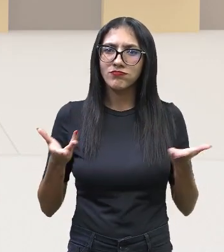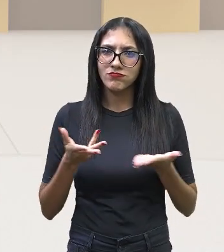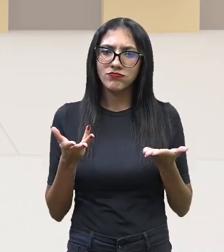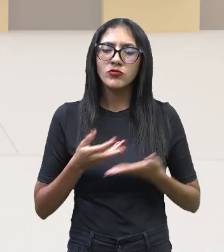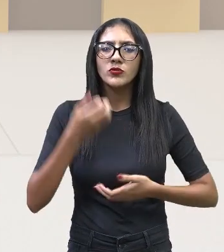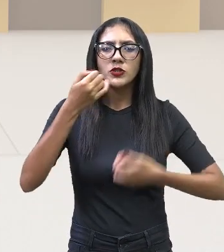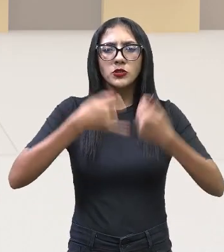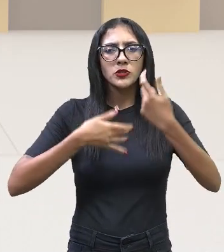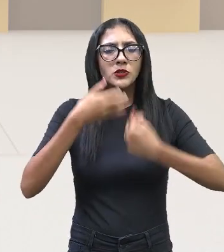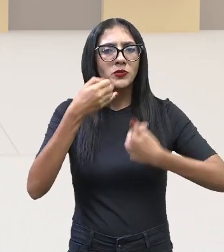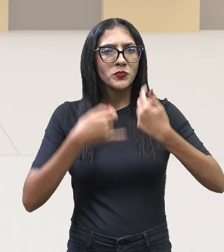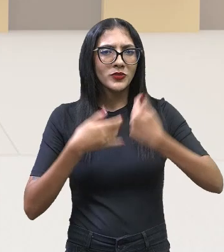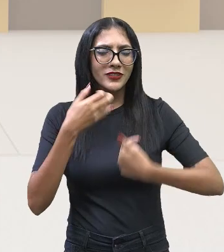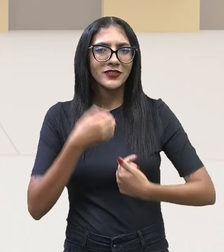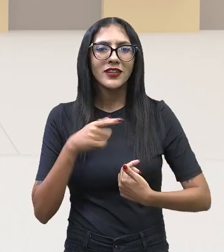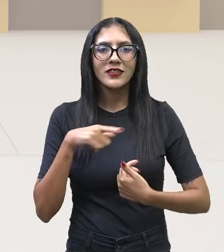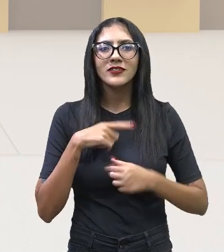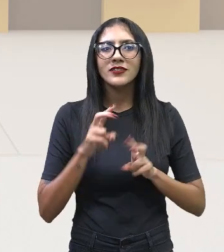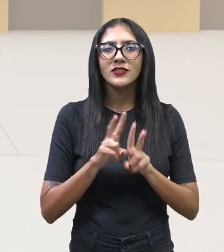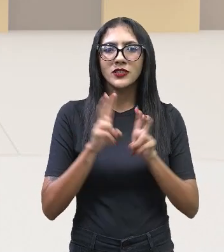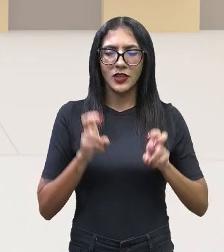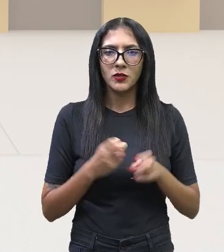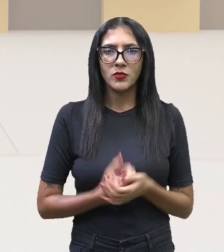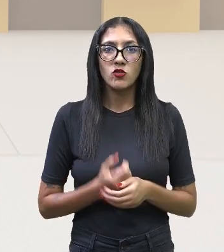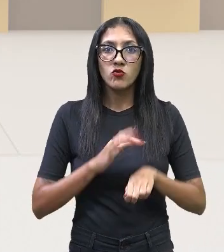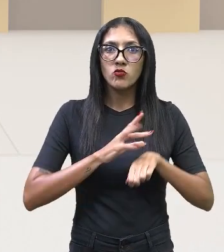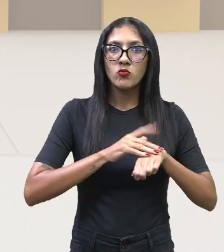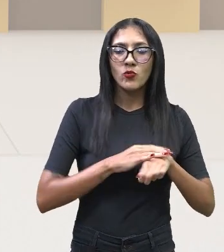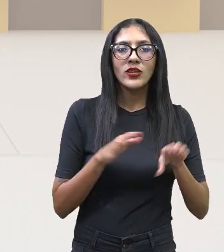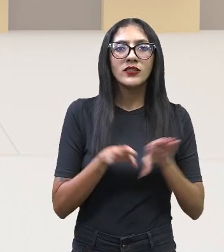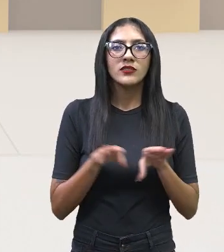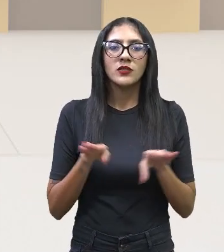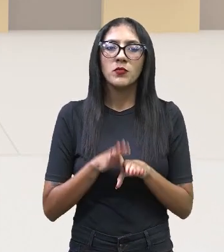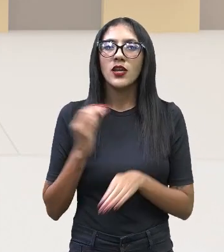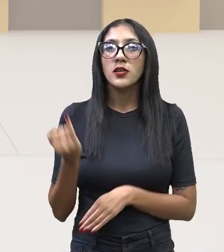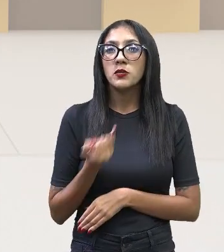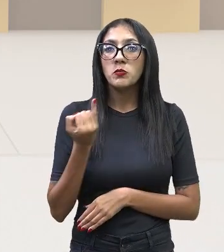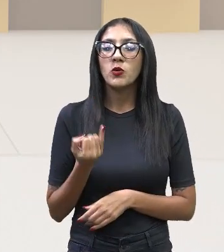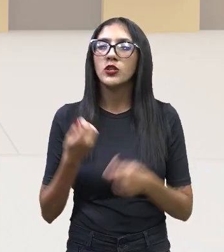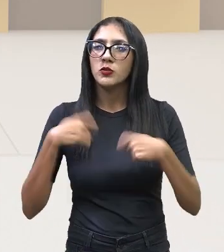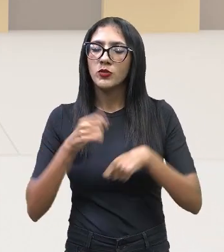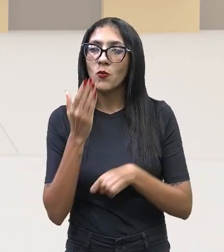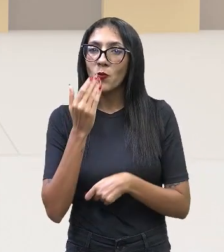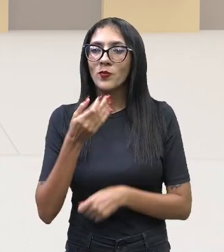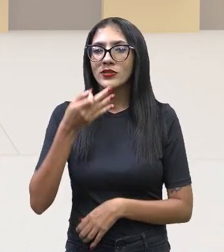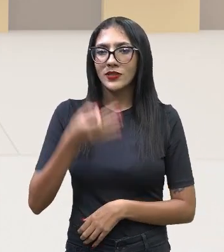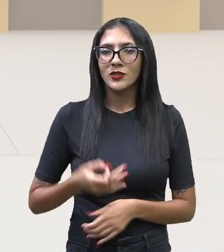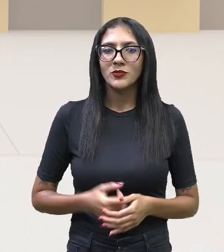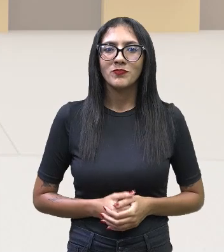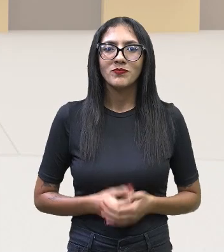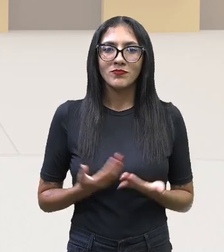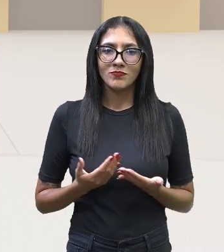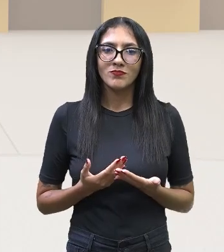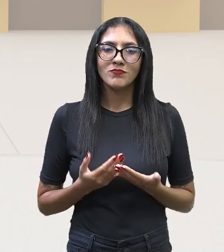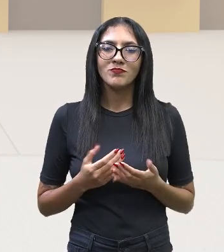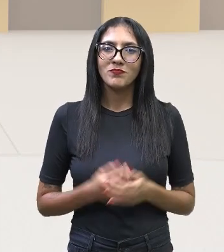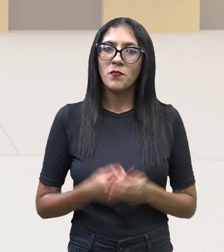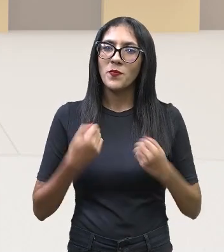para explicar, né? Não só sobre as doenças, mas a importância de se alimentar muito bem. Portanto,